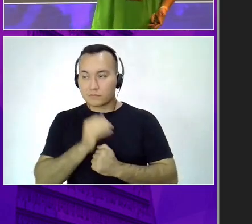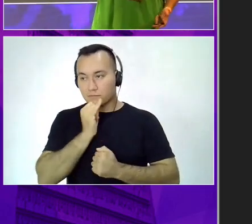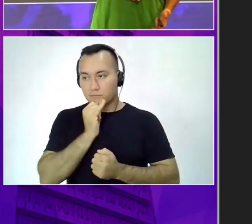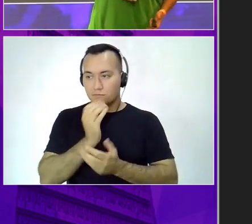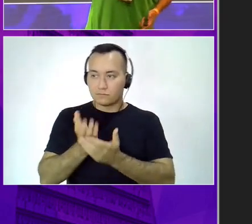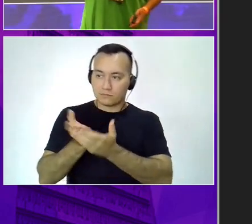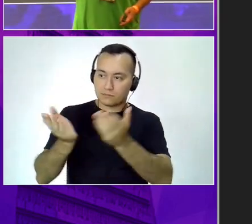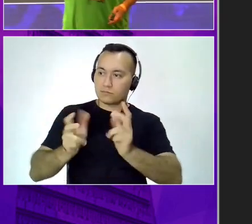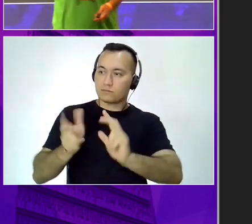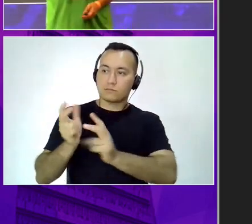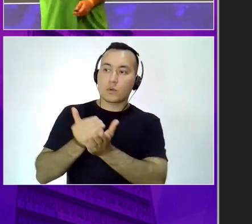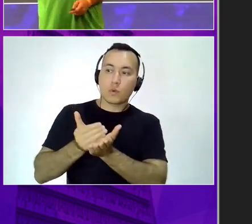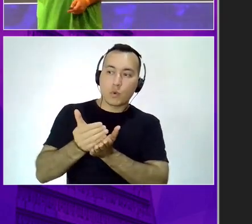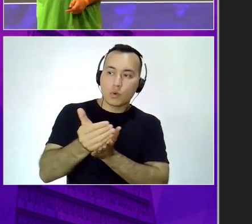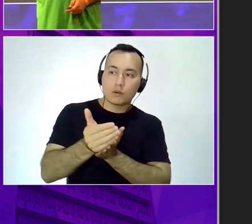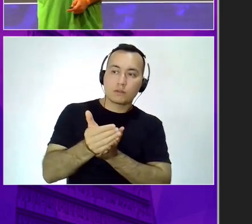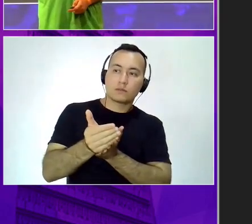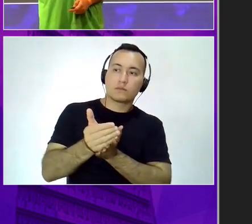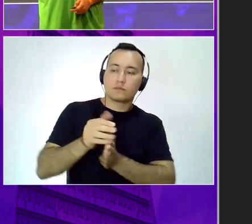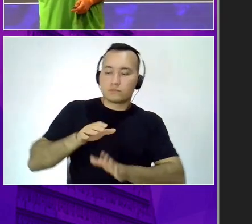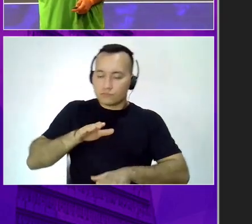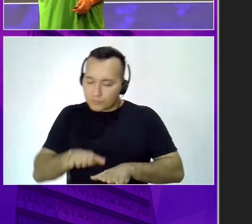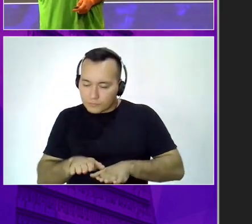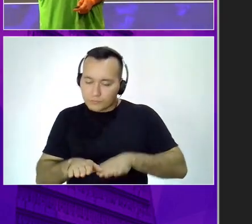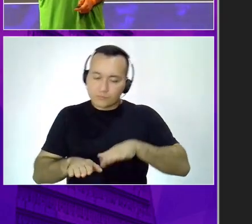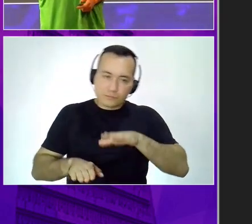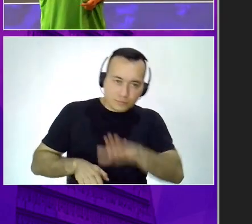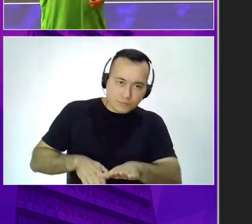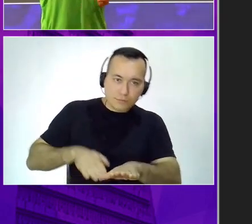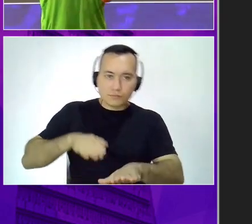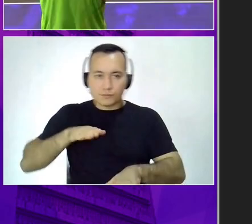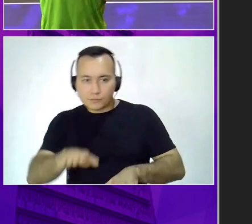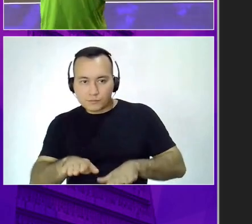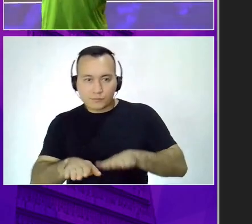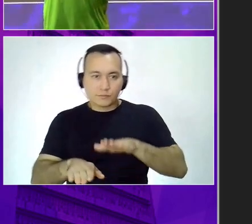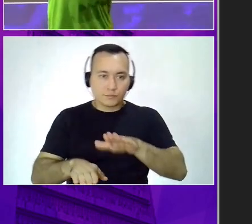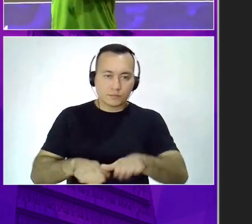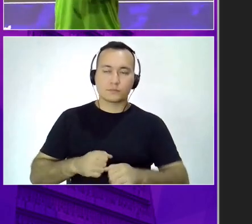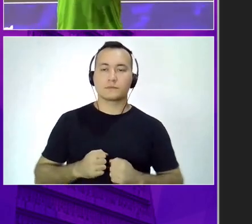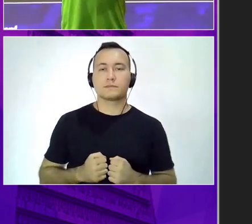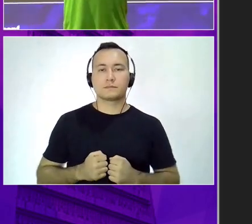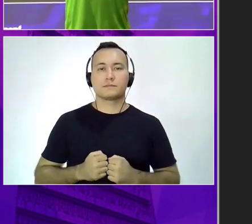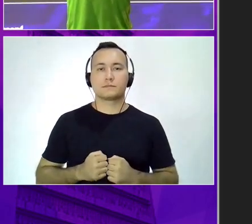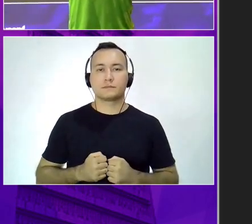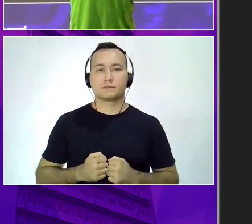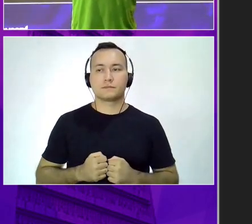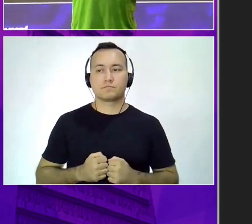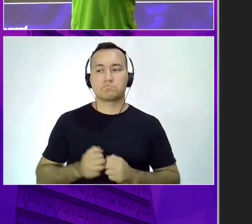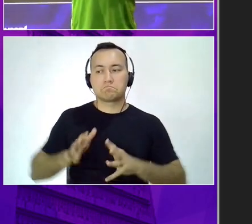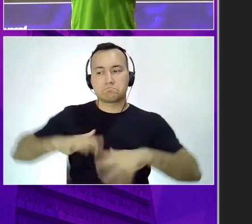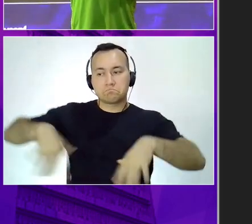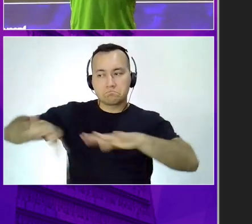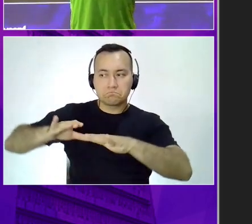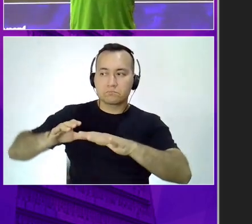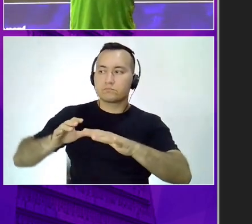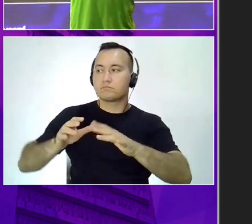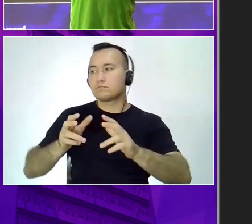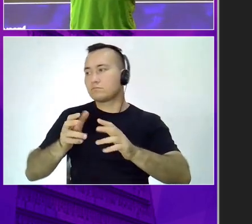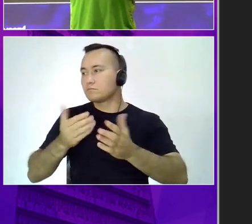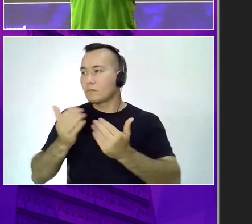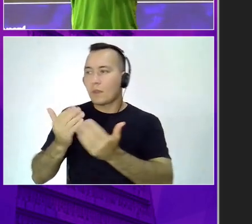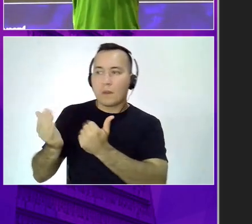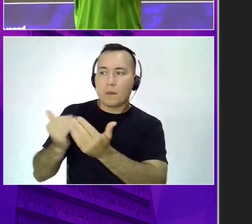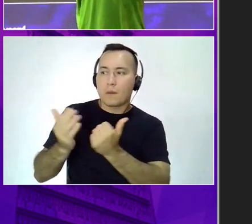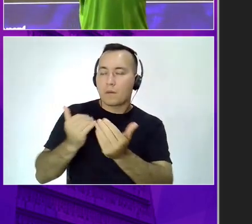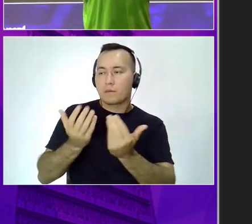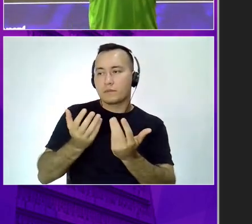passo. E também estava nesse momento olhando para isso, né? Como comunidades, né? O ecossistema de Java se